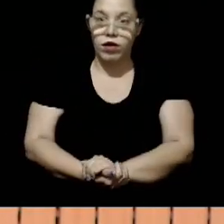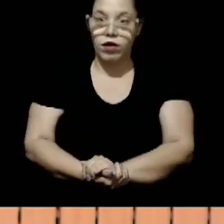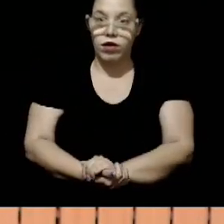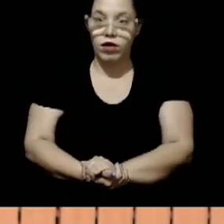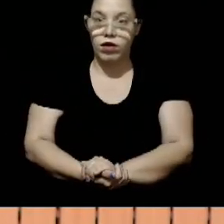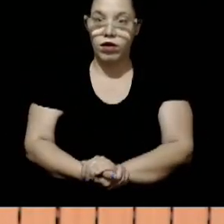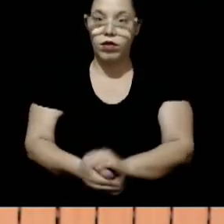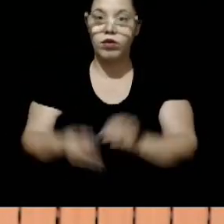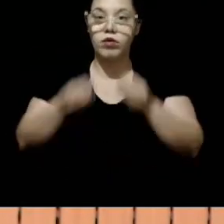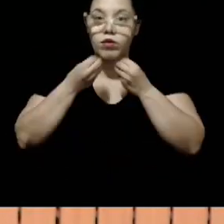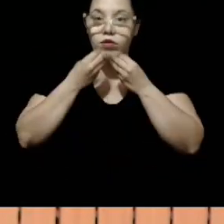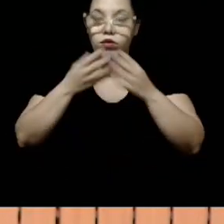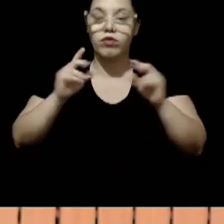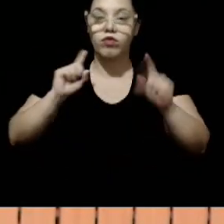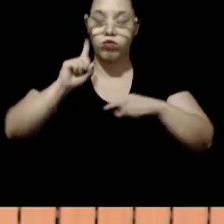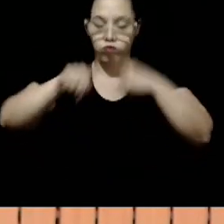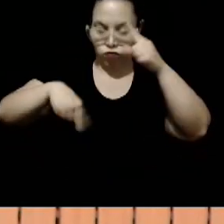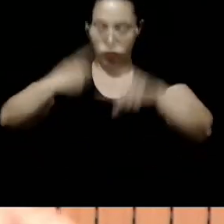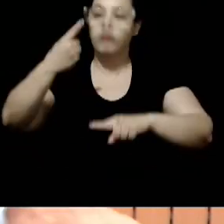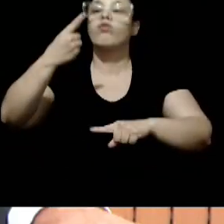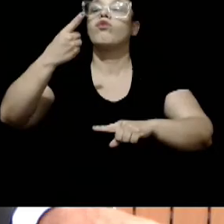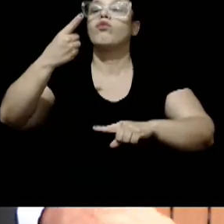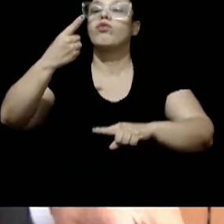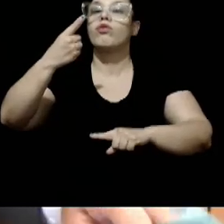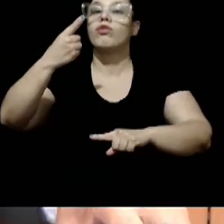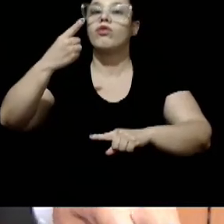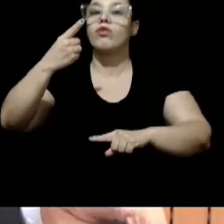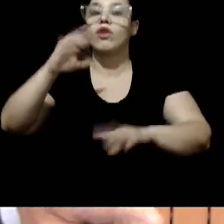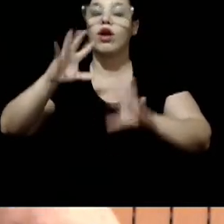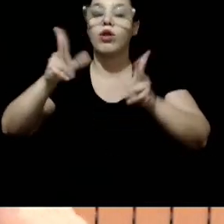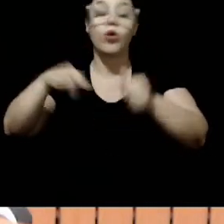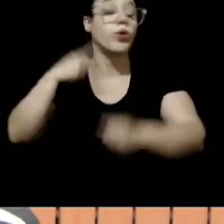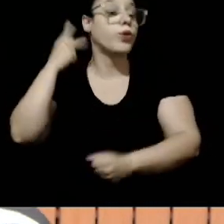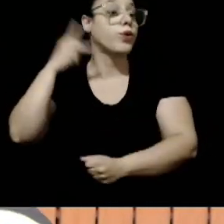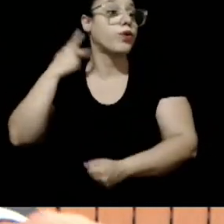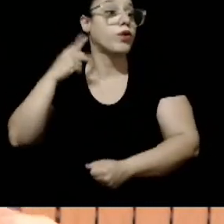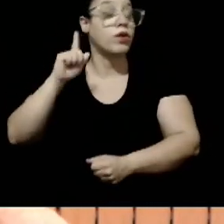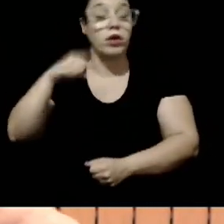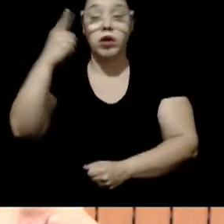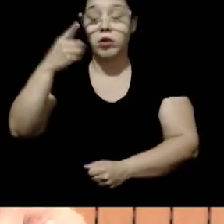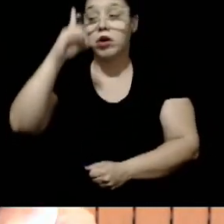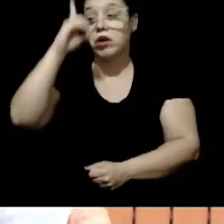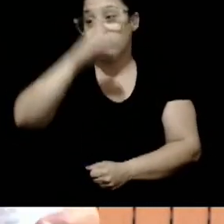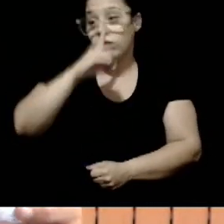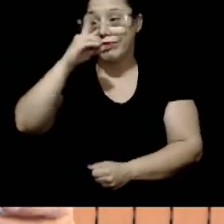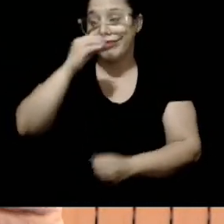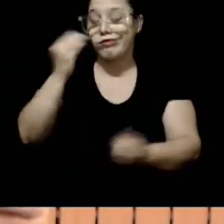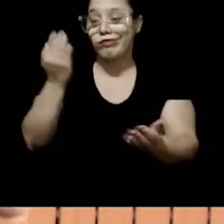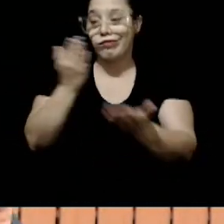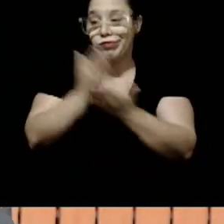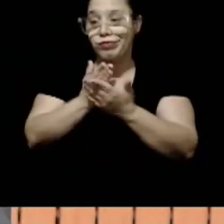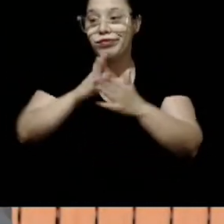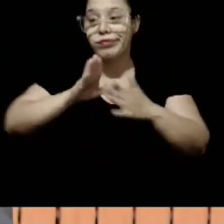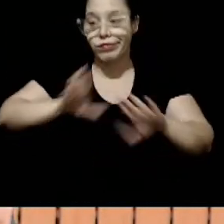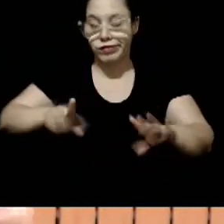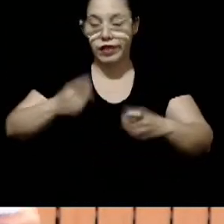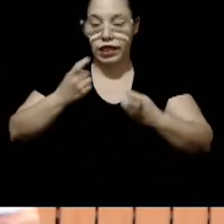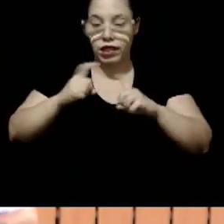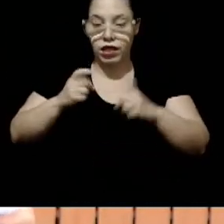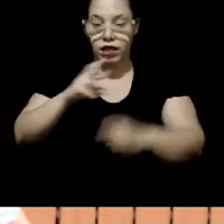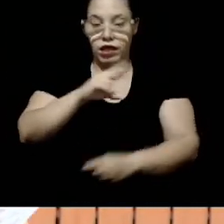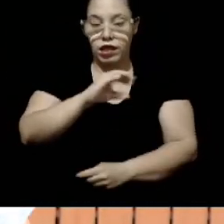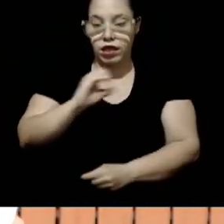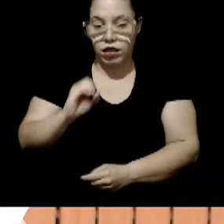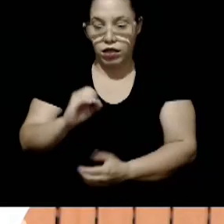aí sucesso a todos os vereadores no próximo domingo declaro encerrada a presente